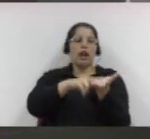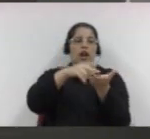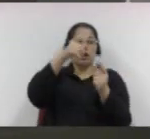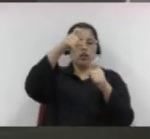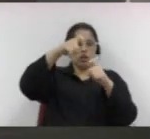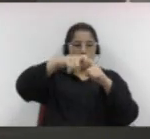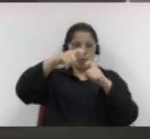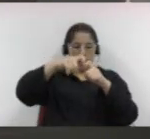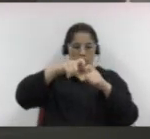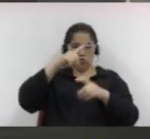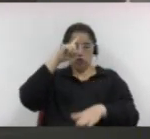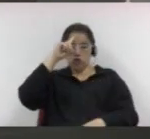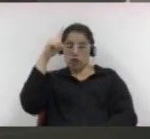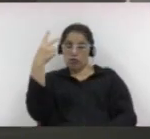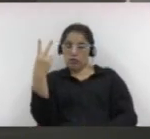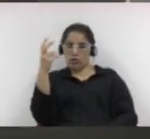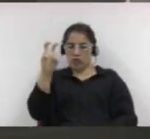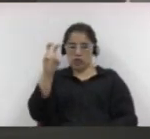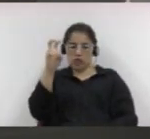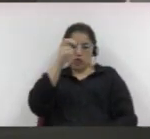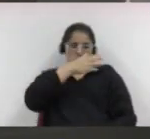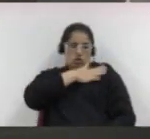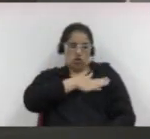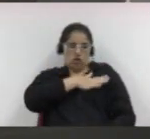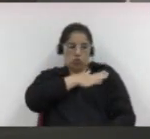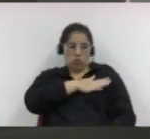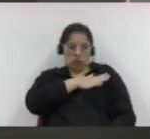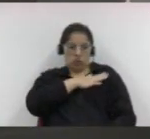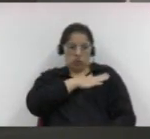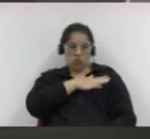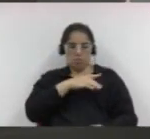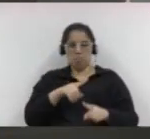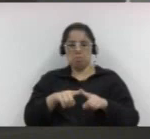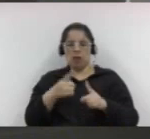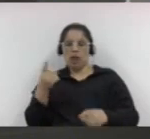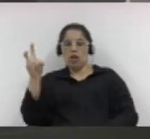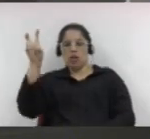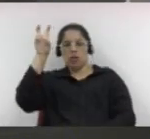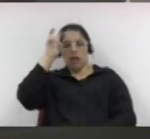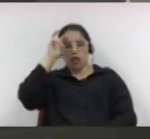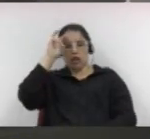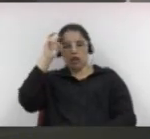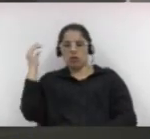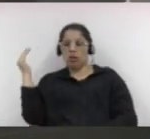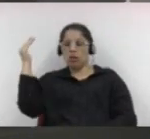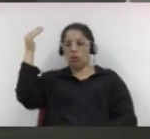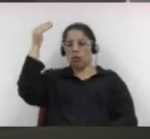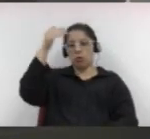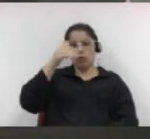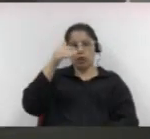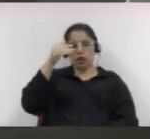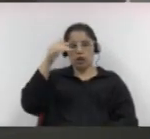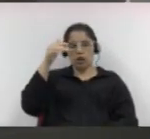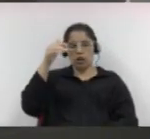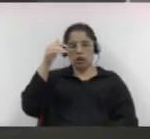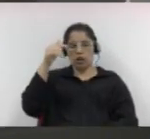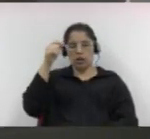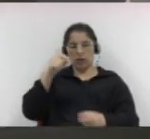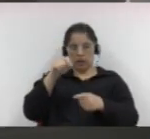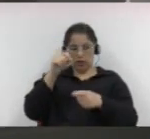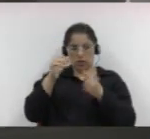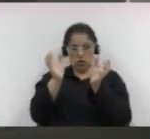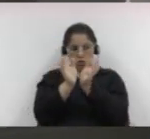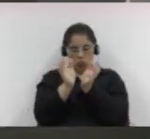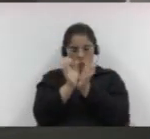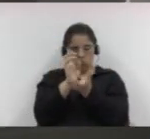na quarta-feira. Na quinta-feira, o mesmo, se estava de atestado, compareceu aqui numa comissão